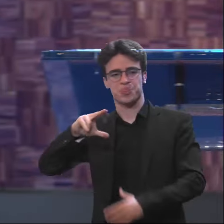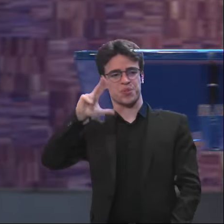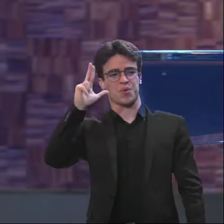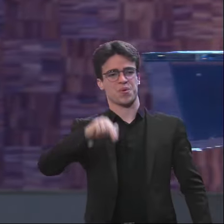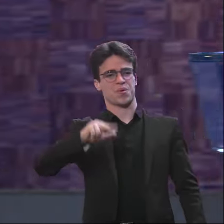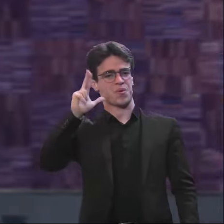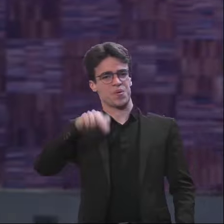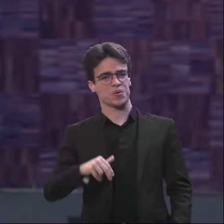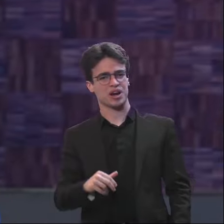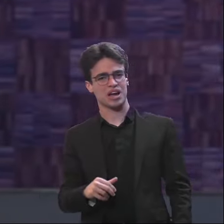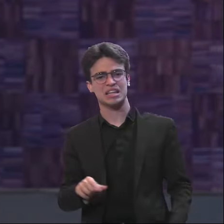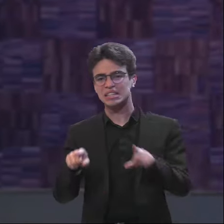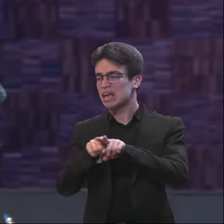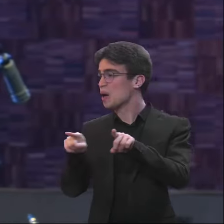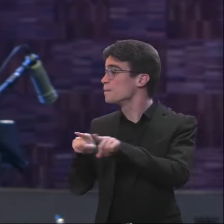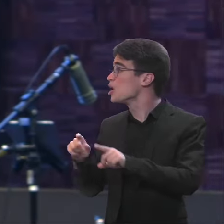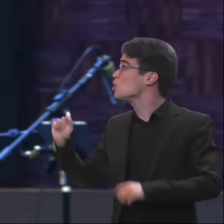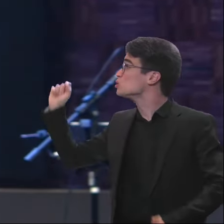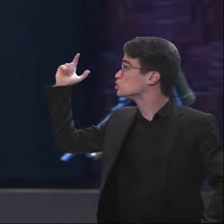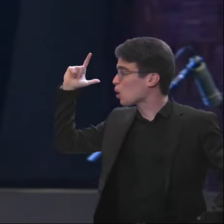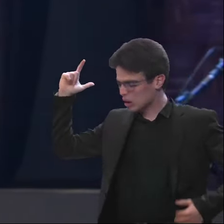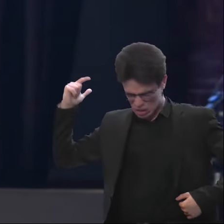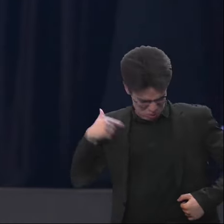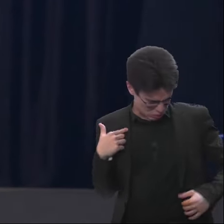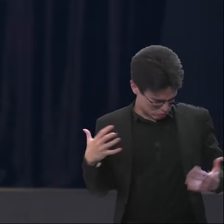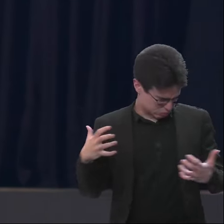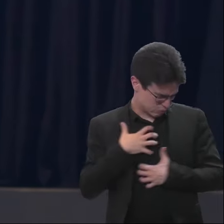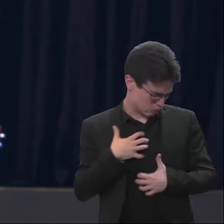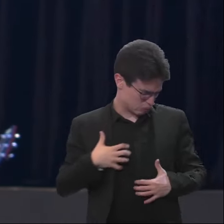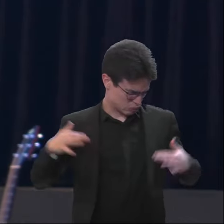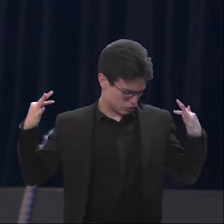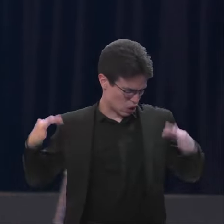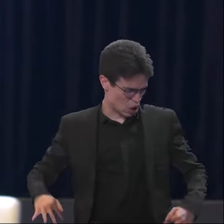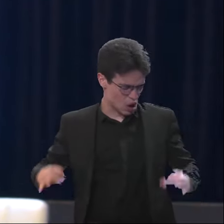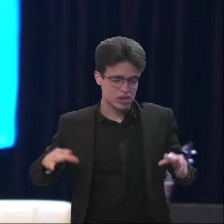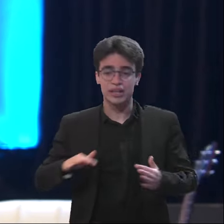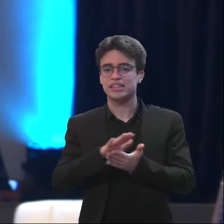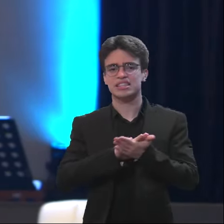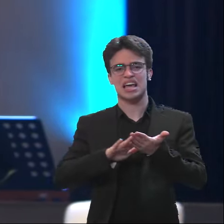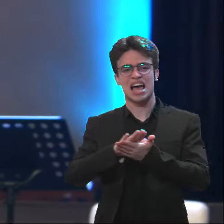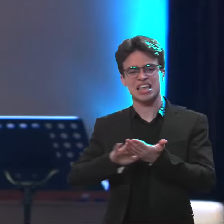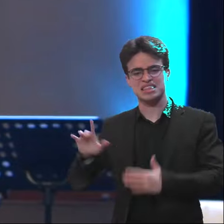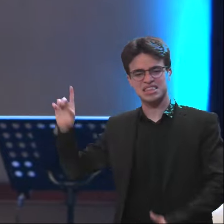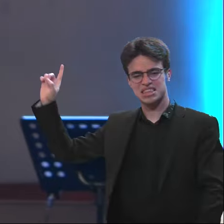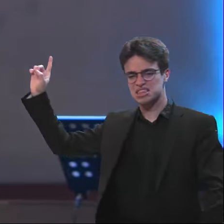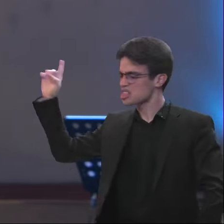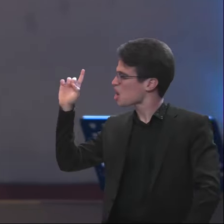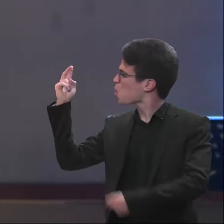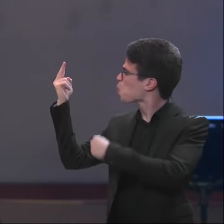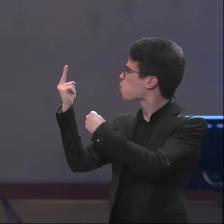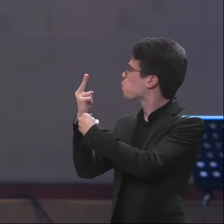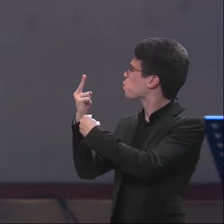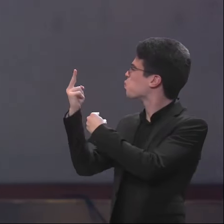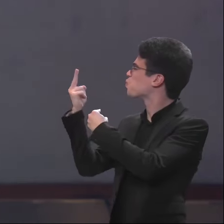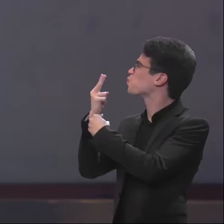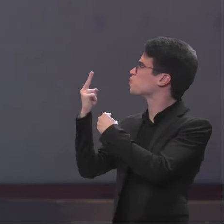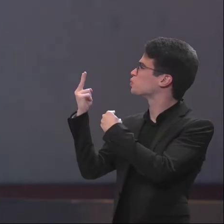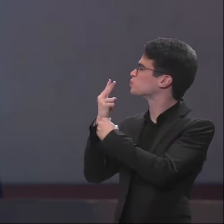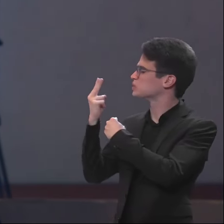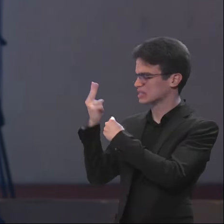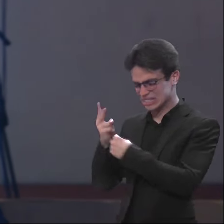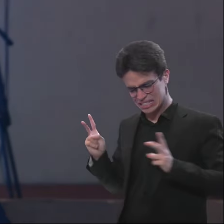sol me moleste de dia, nem de noite a lua. Ele é a minha sombra, a minha destra, a minha direita. Ele guardará a